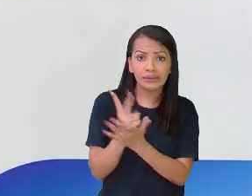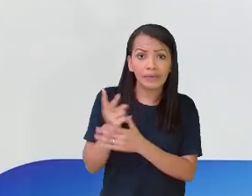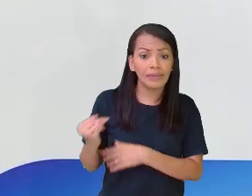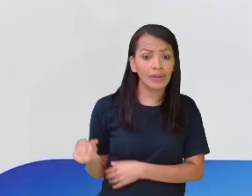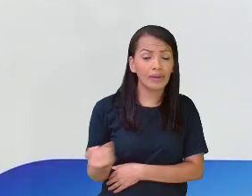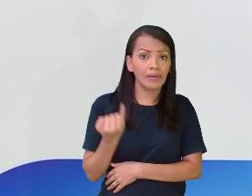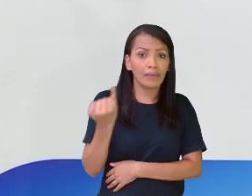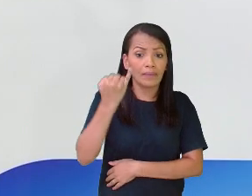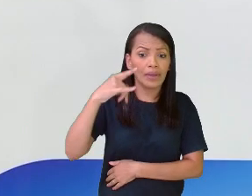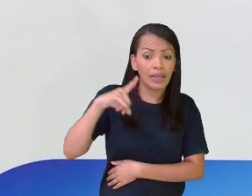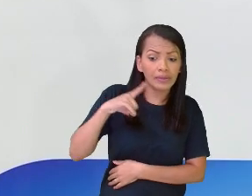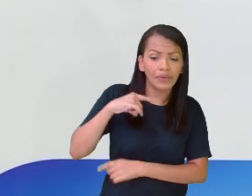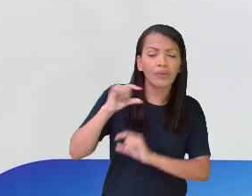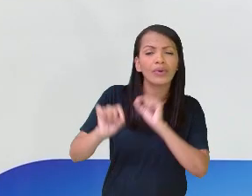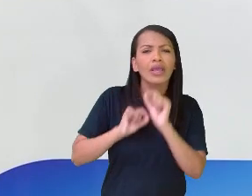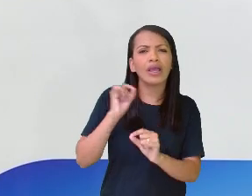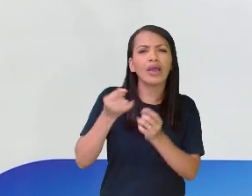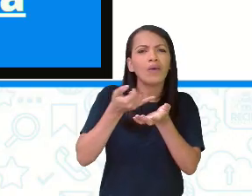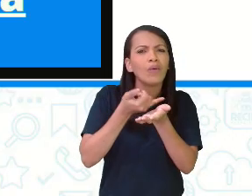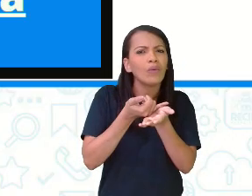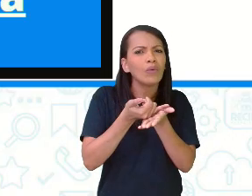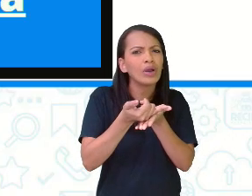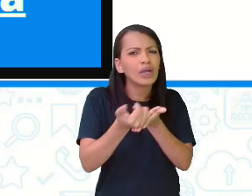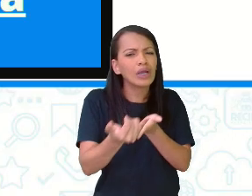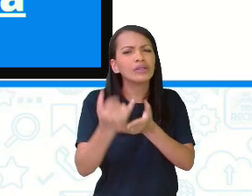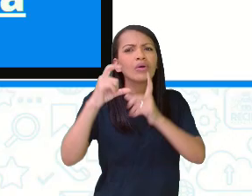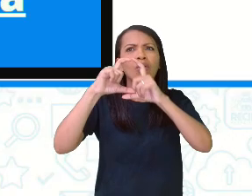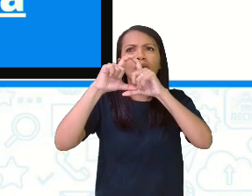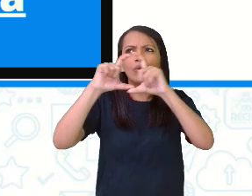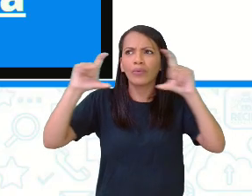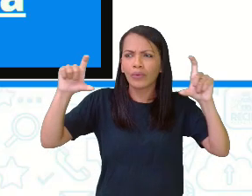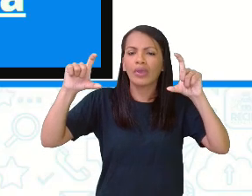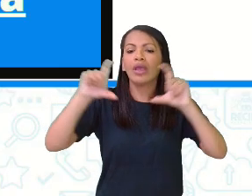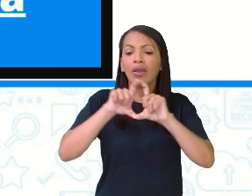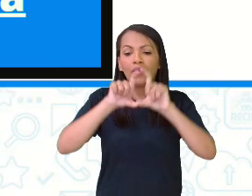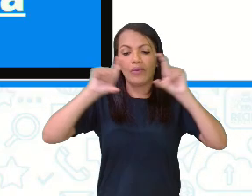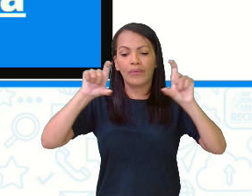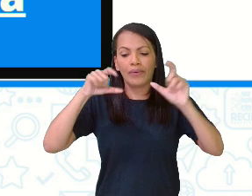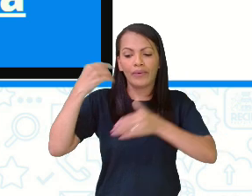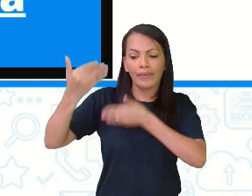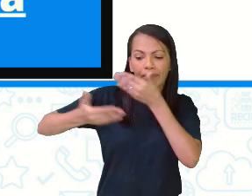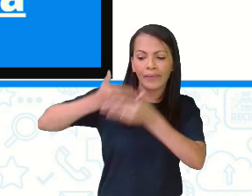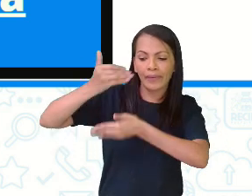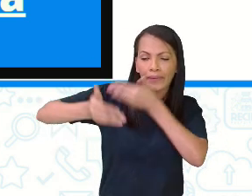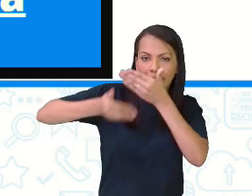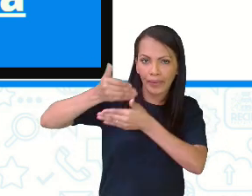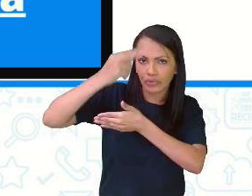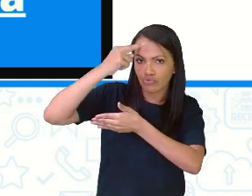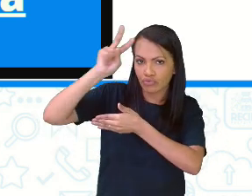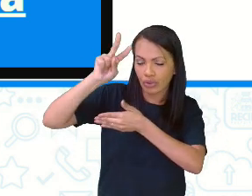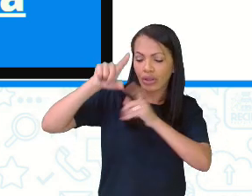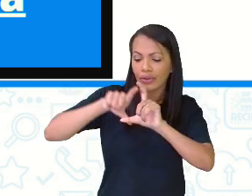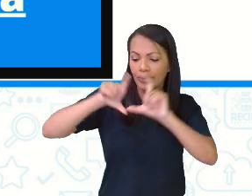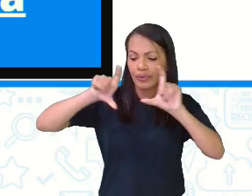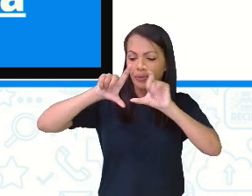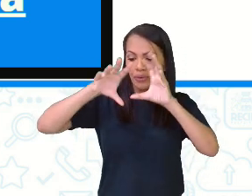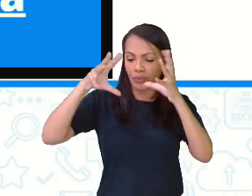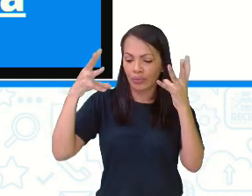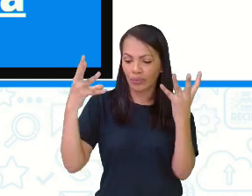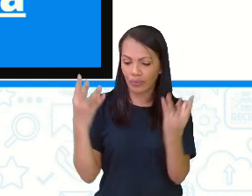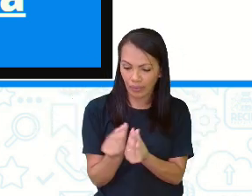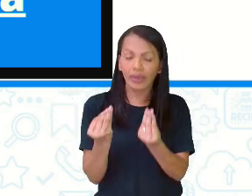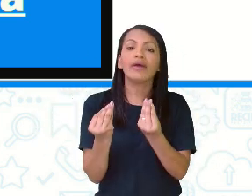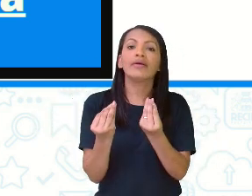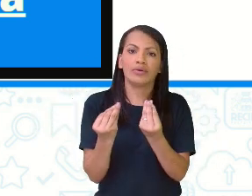importância de se ter uma introdução, de se ter um desenvolvimento e uma conclusão. Por quê? Porque é importante para que o leitor